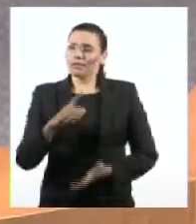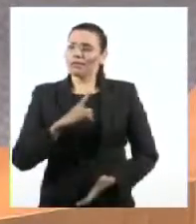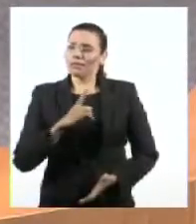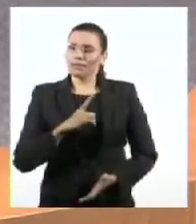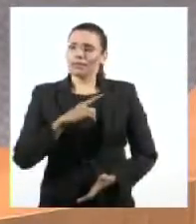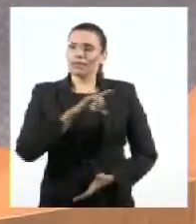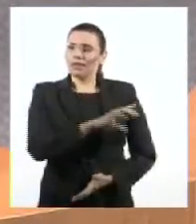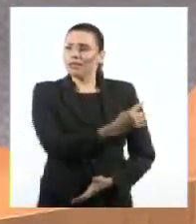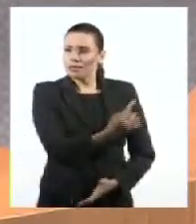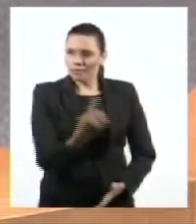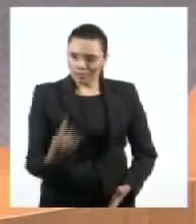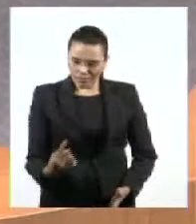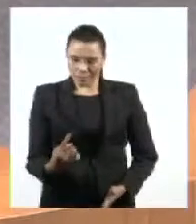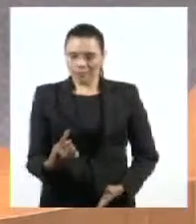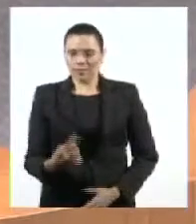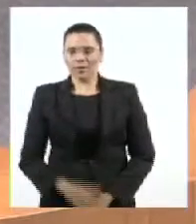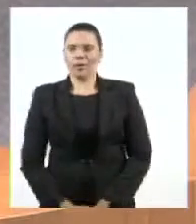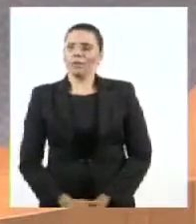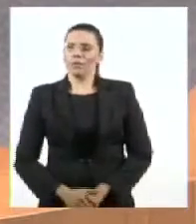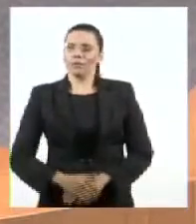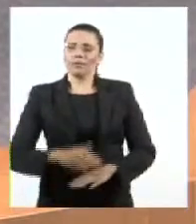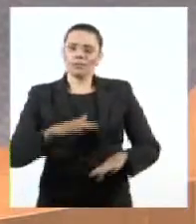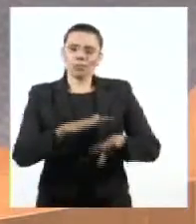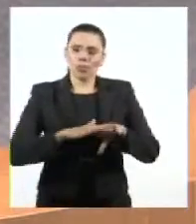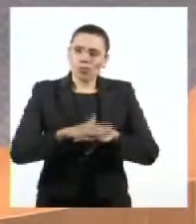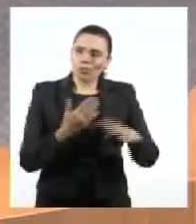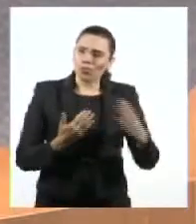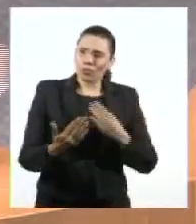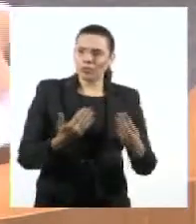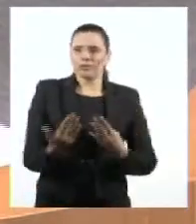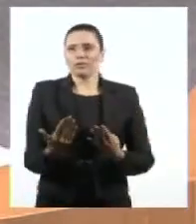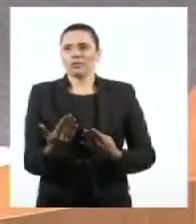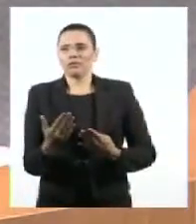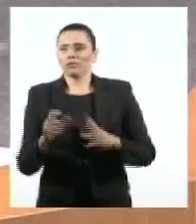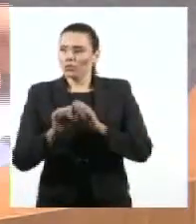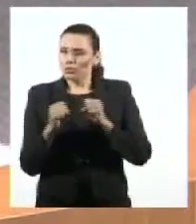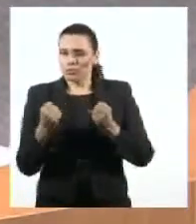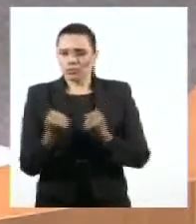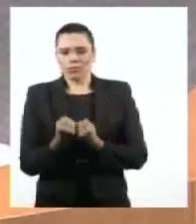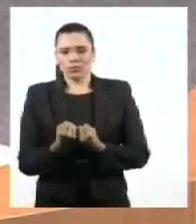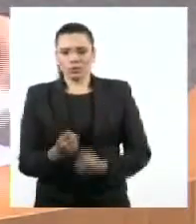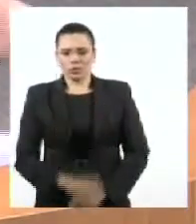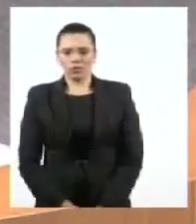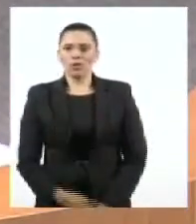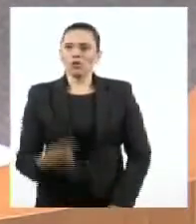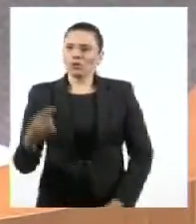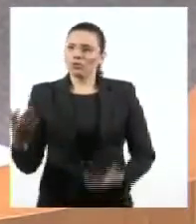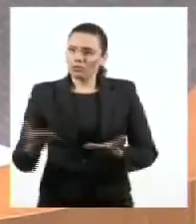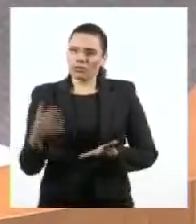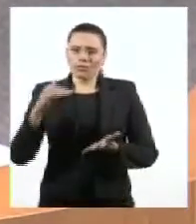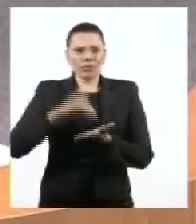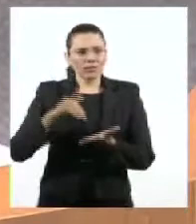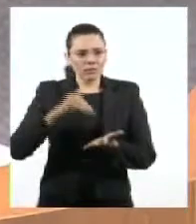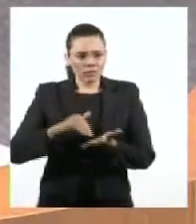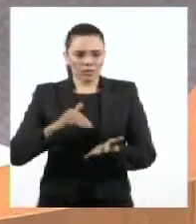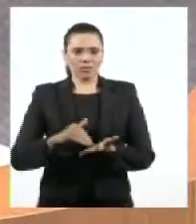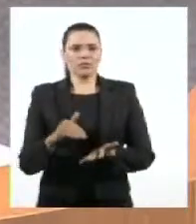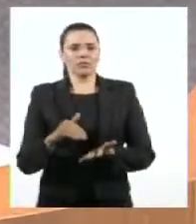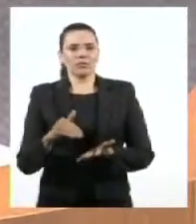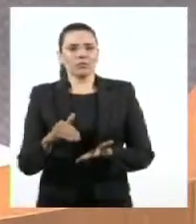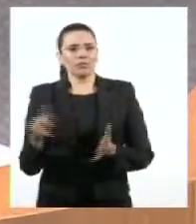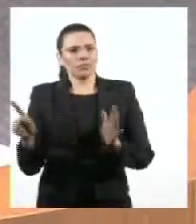ações, suas políticas sociais, que inclusive está aqui várias ações que a secretaria já desenvolveu através desse contrato,